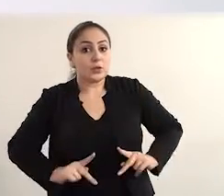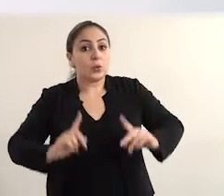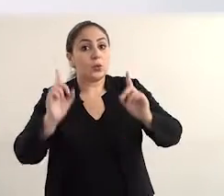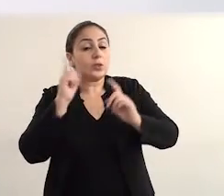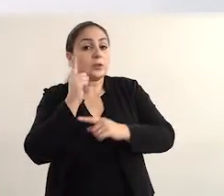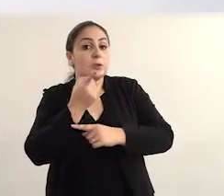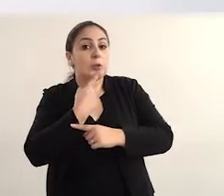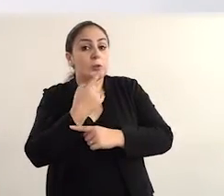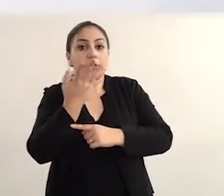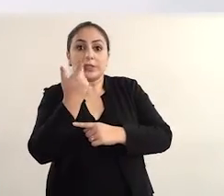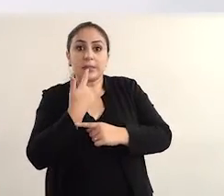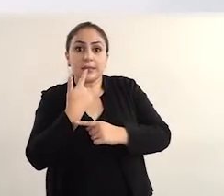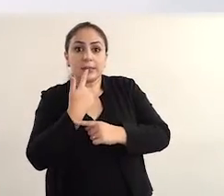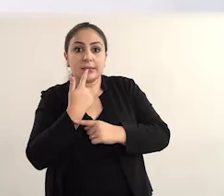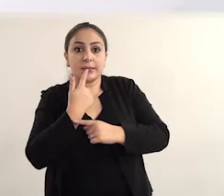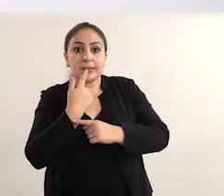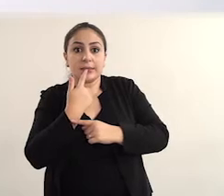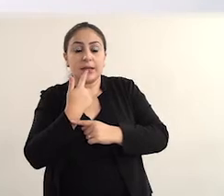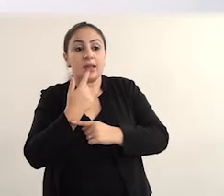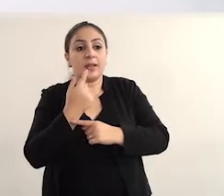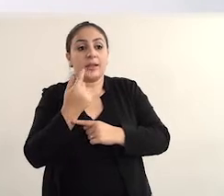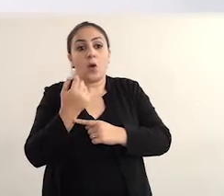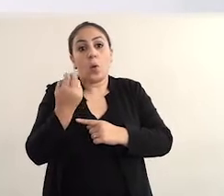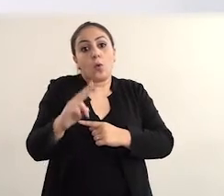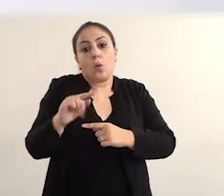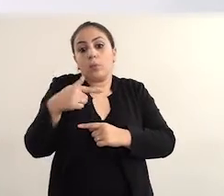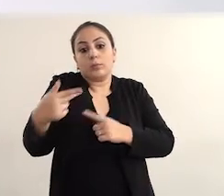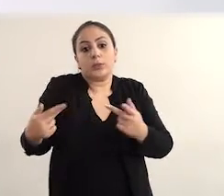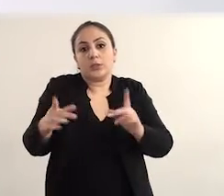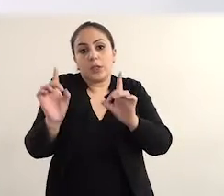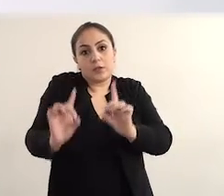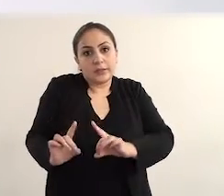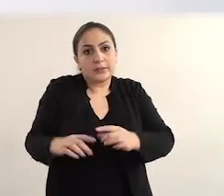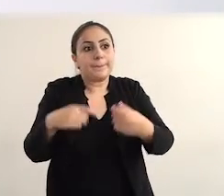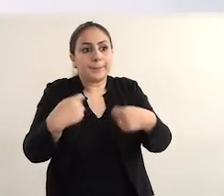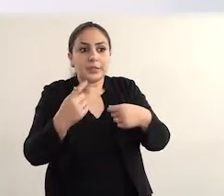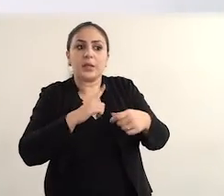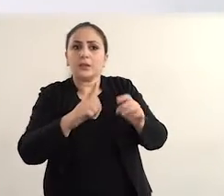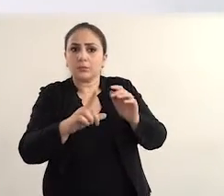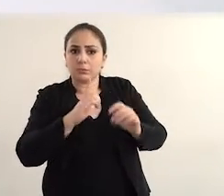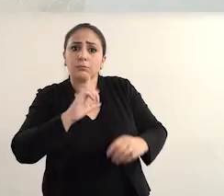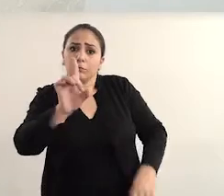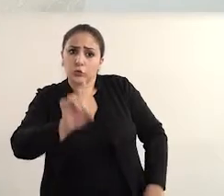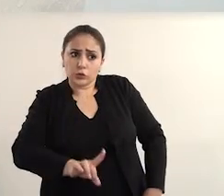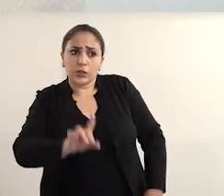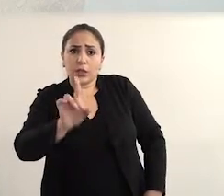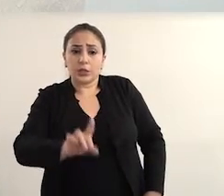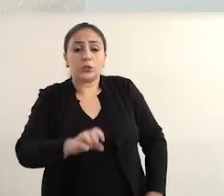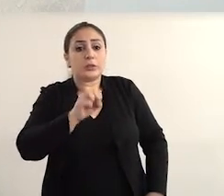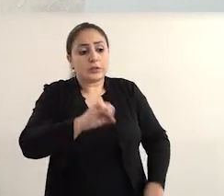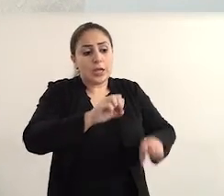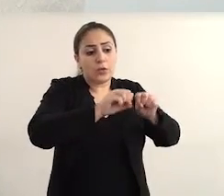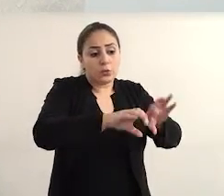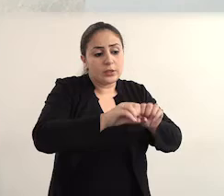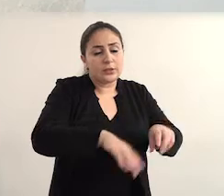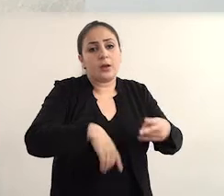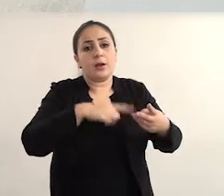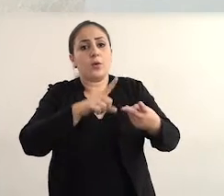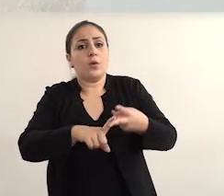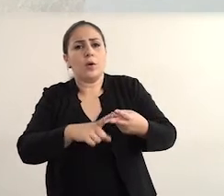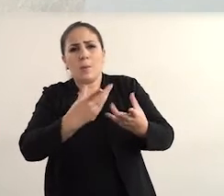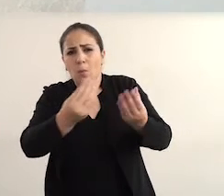surda, da criança surda ou da criança com alguma outra deficiência. Elas têm direitos, né? Seja a